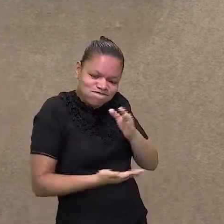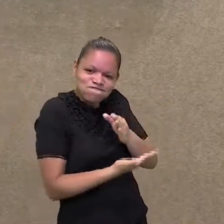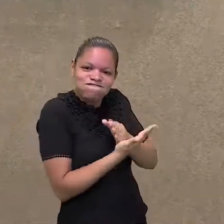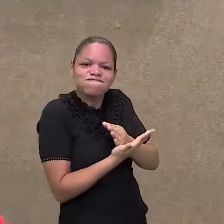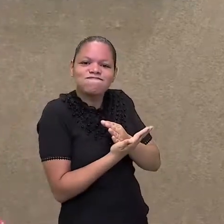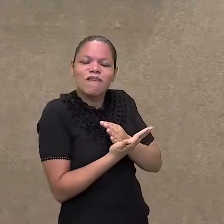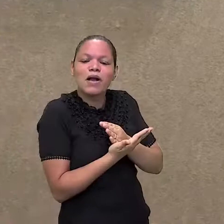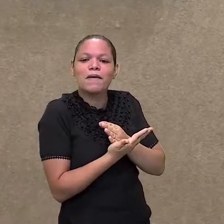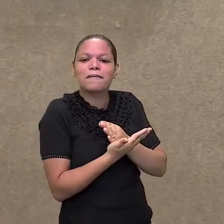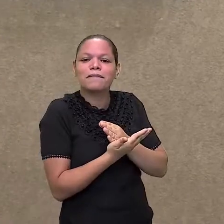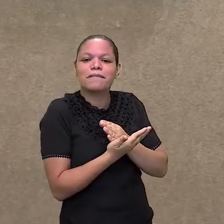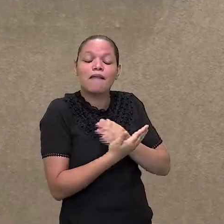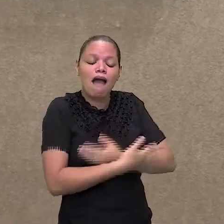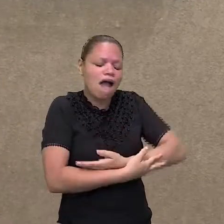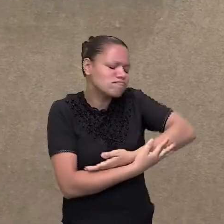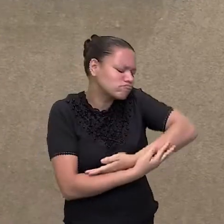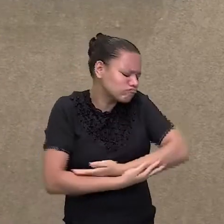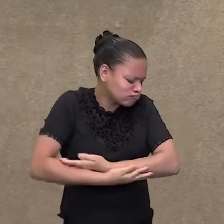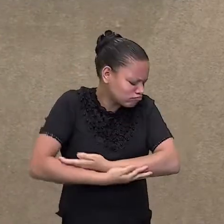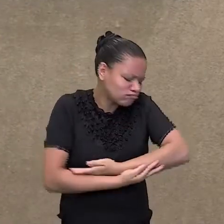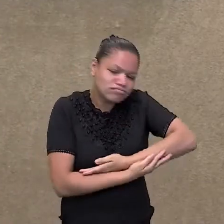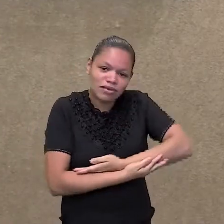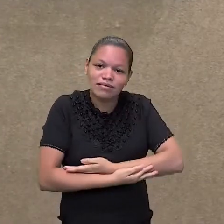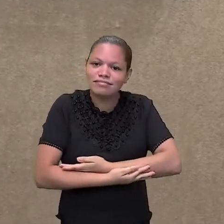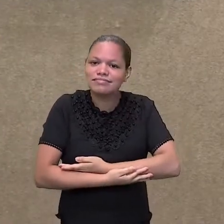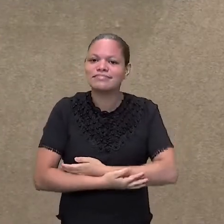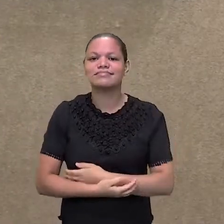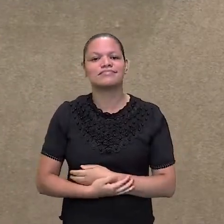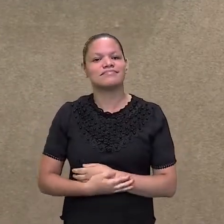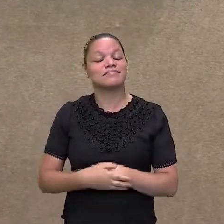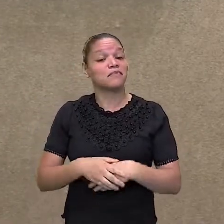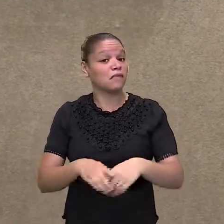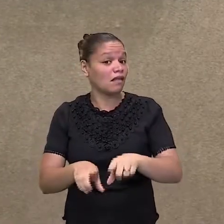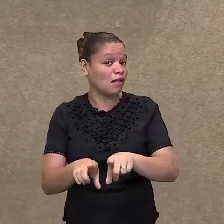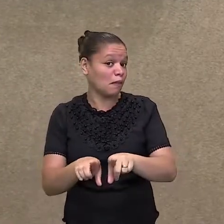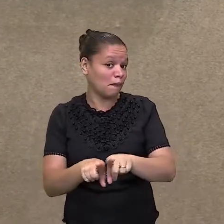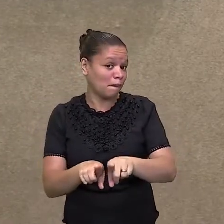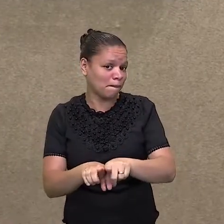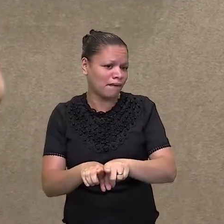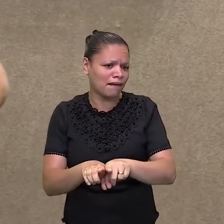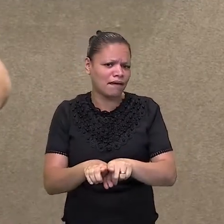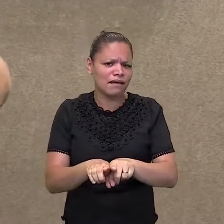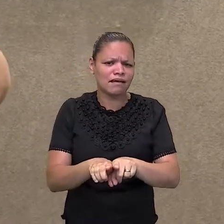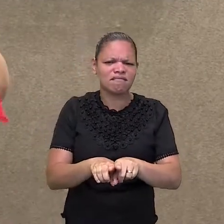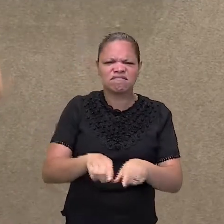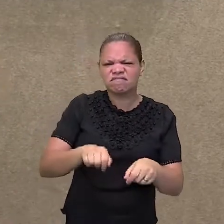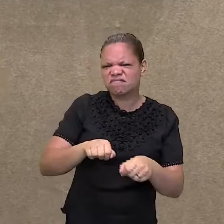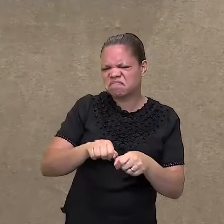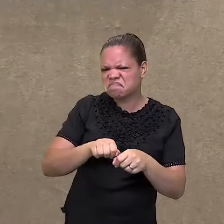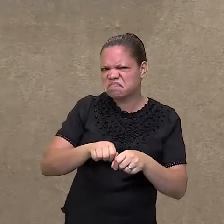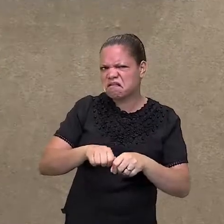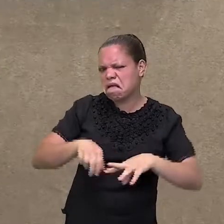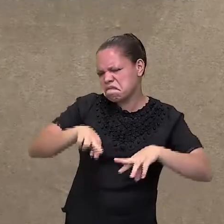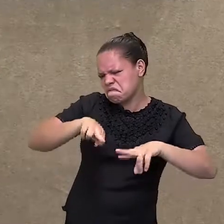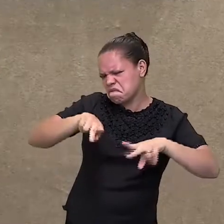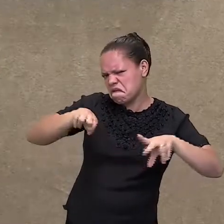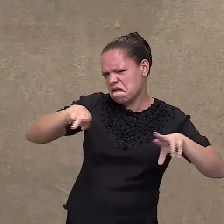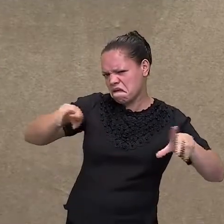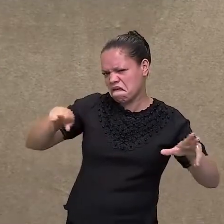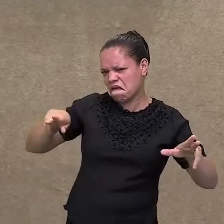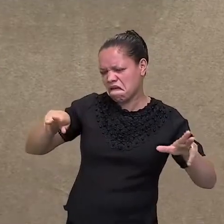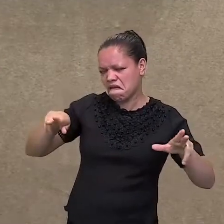quisesse hoje fazer um figurino diferente na minha roupa, eu poderia pegar